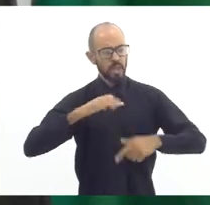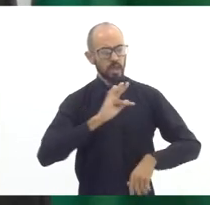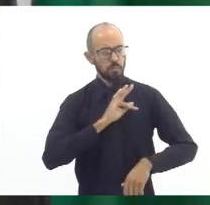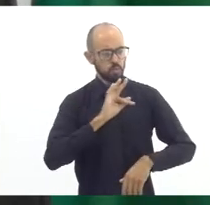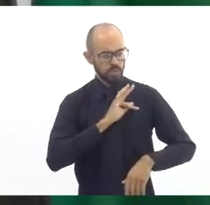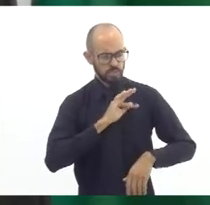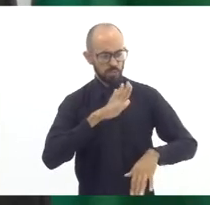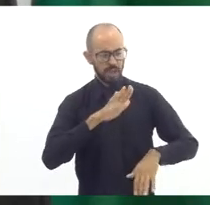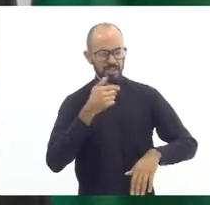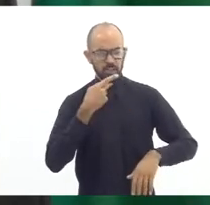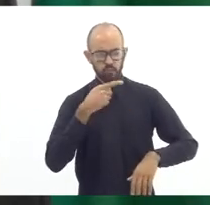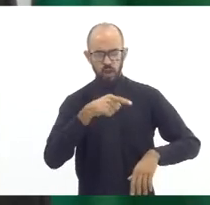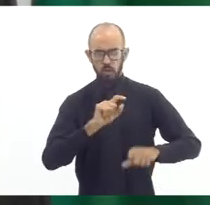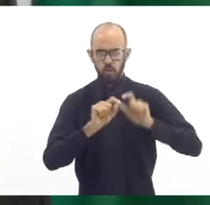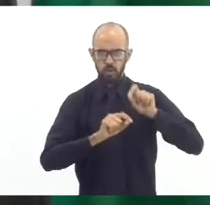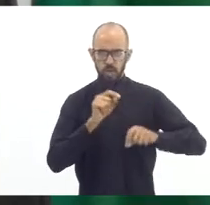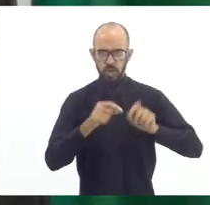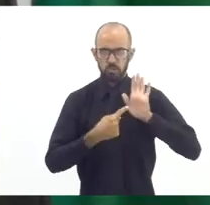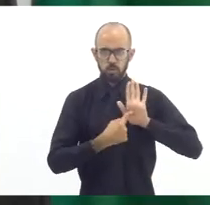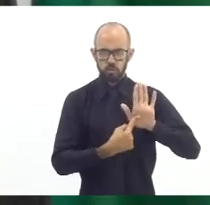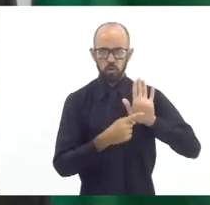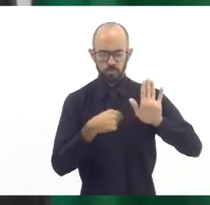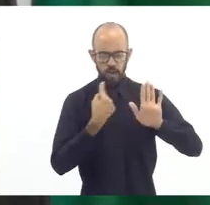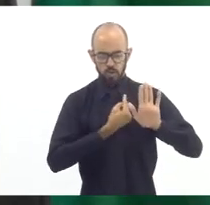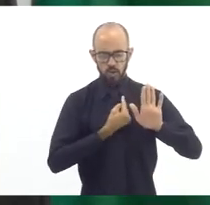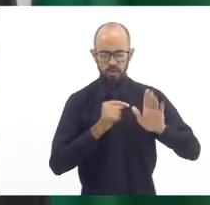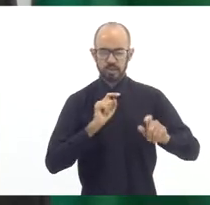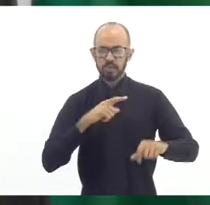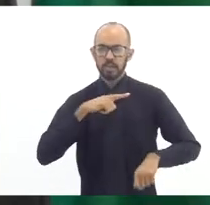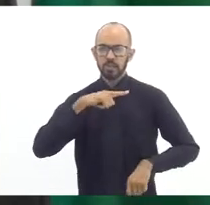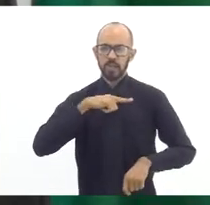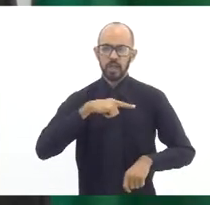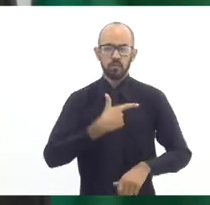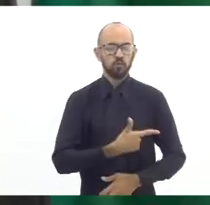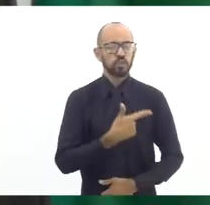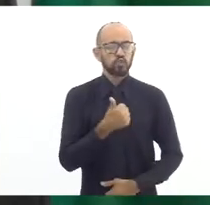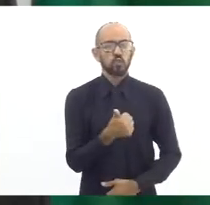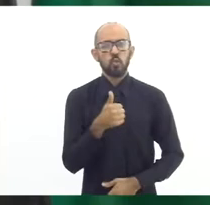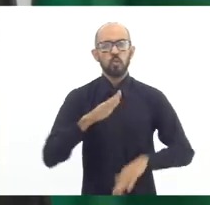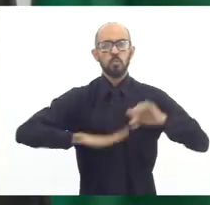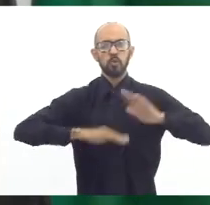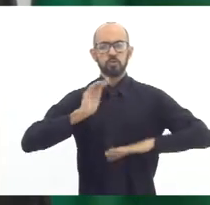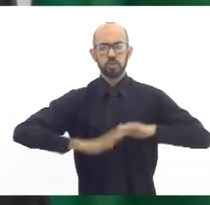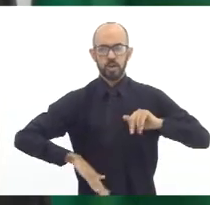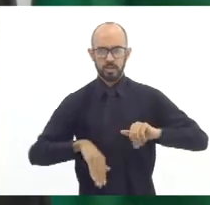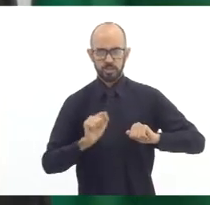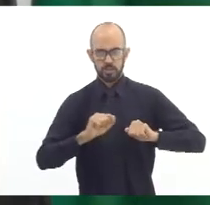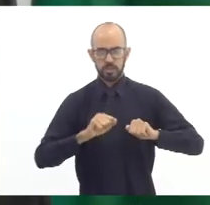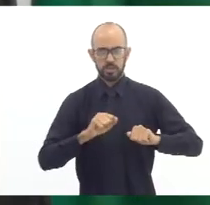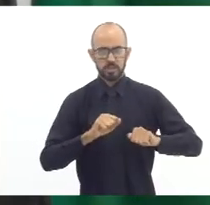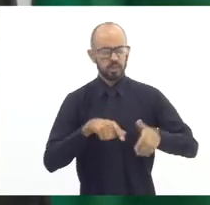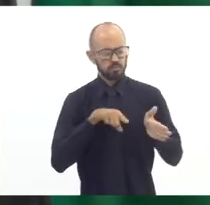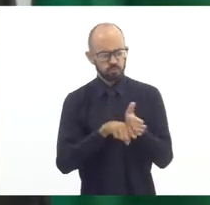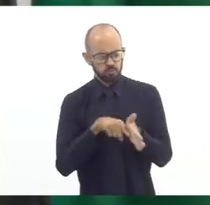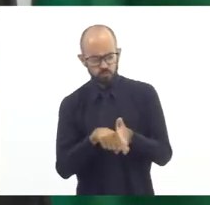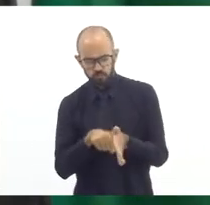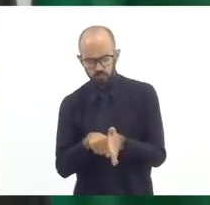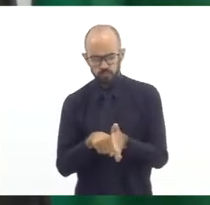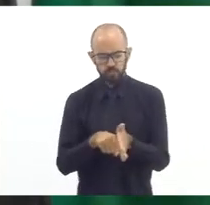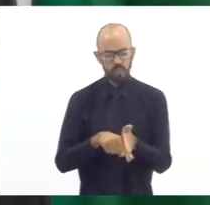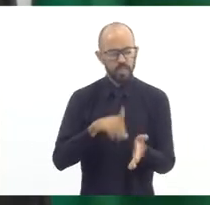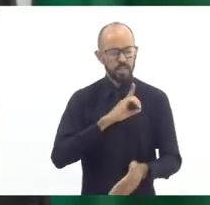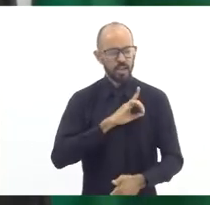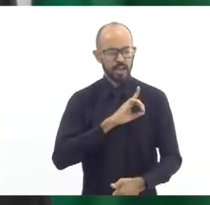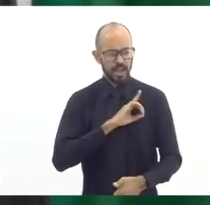mas o doutor Gustavo nos mostrou ali que ele trabalha com 21 profissionais, 21 inspetores, delegados, oficiais de cartório,